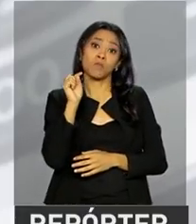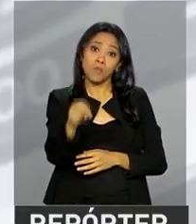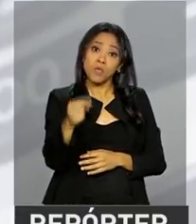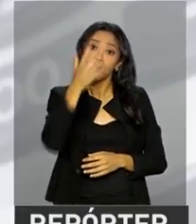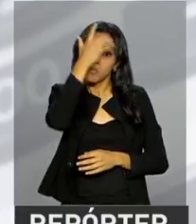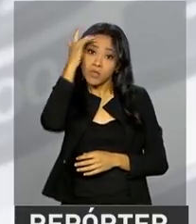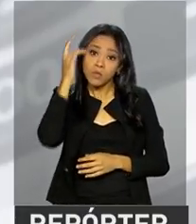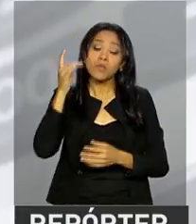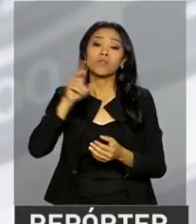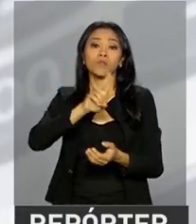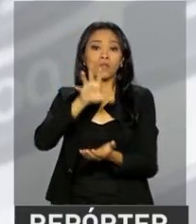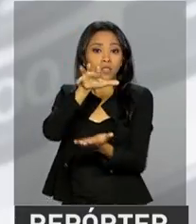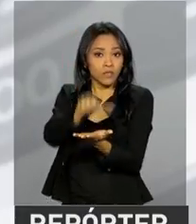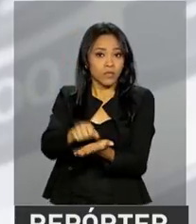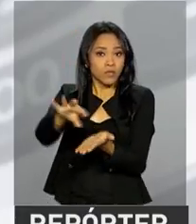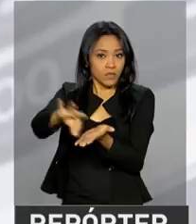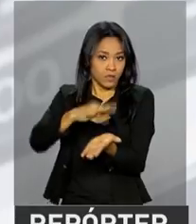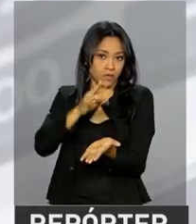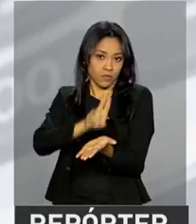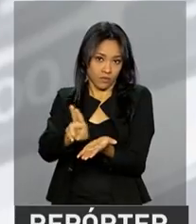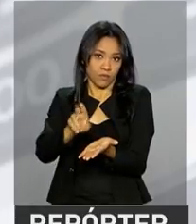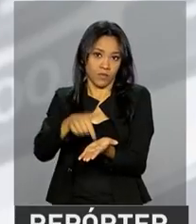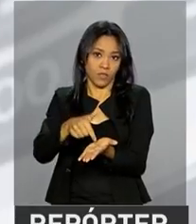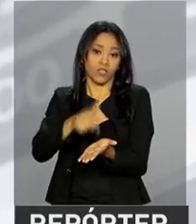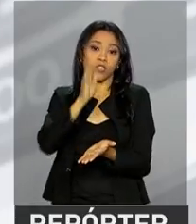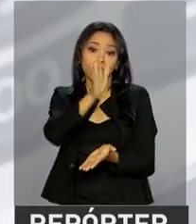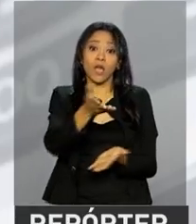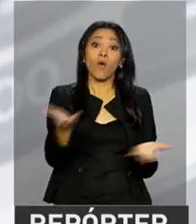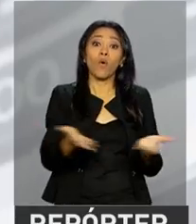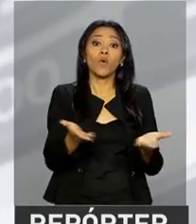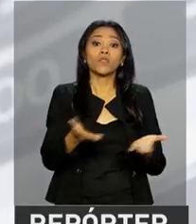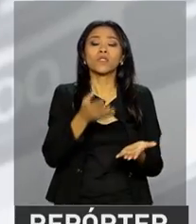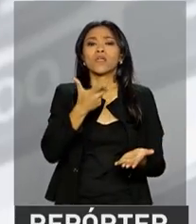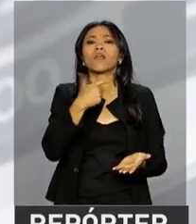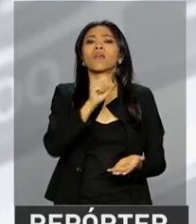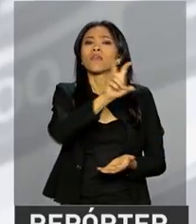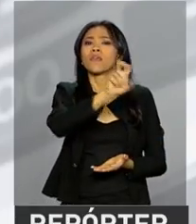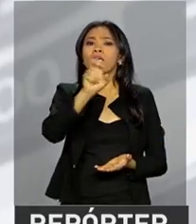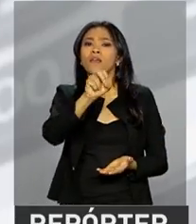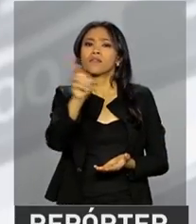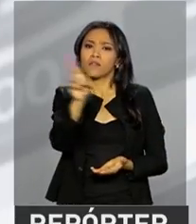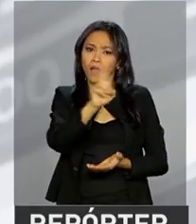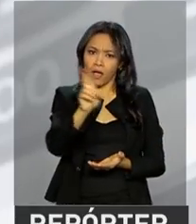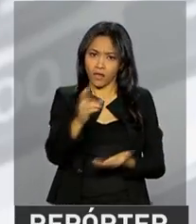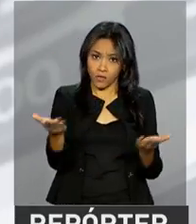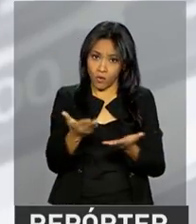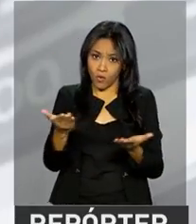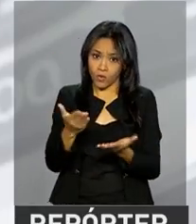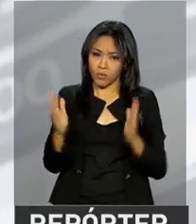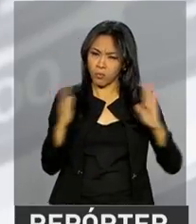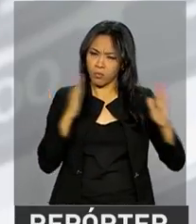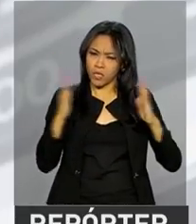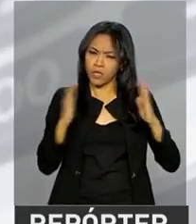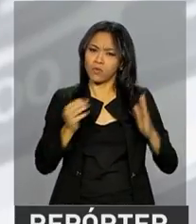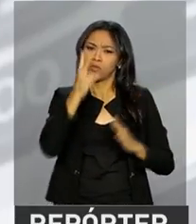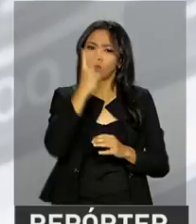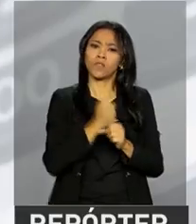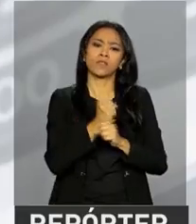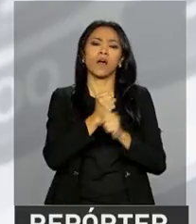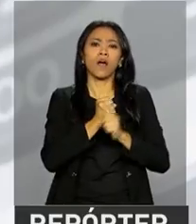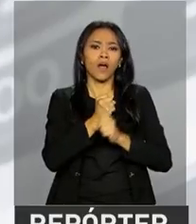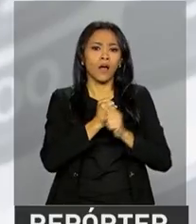cadastrados quem investe hoje por exemplo 500 reais no tesouro direto por um período de dois anos